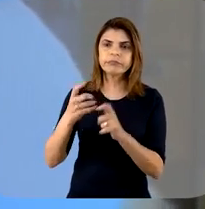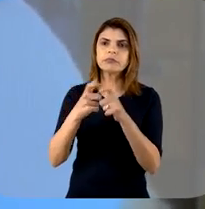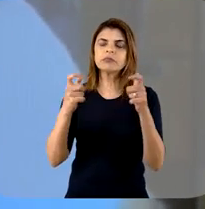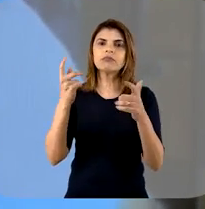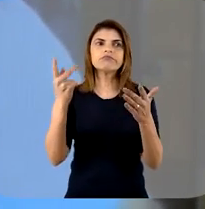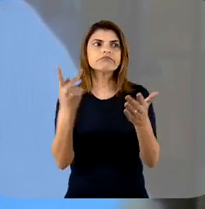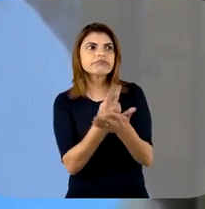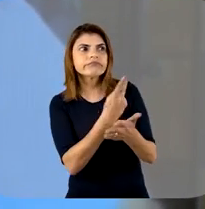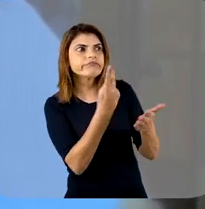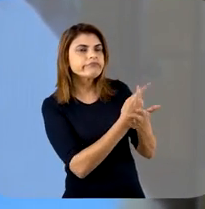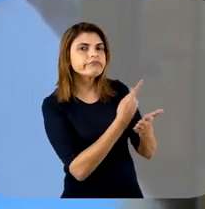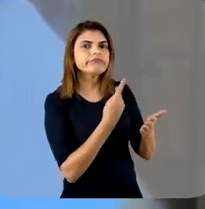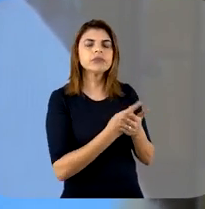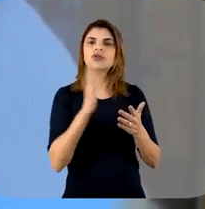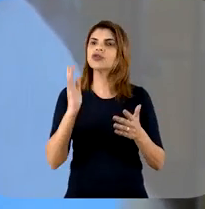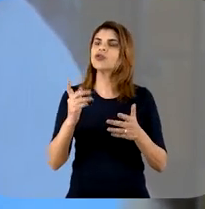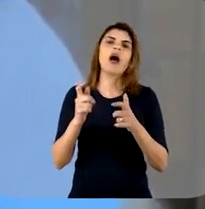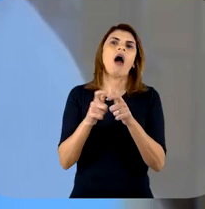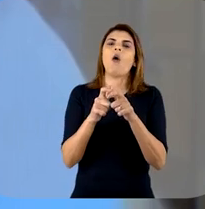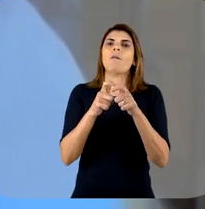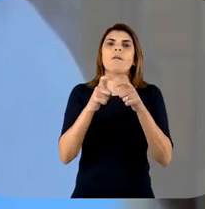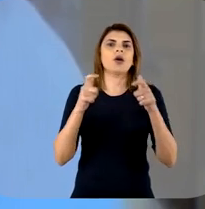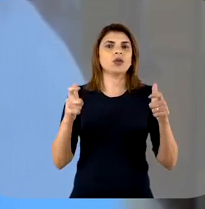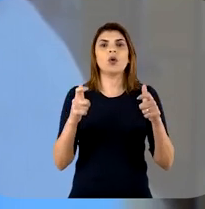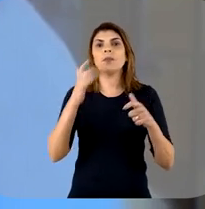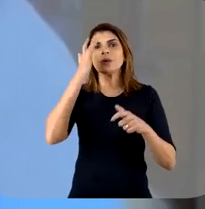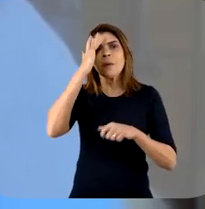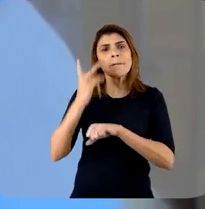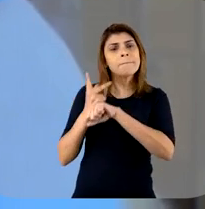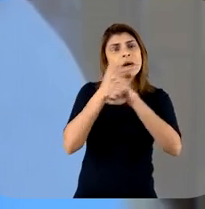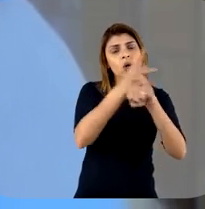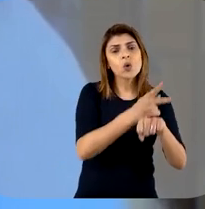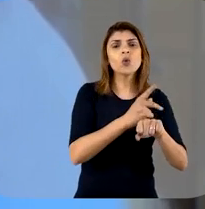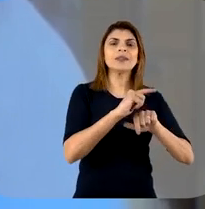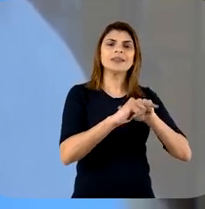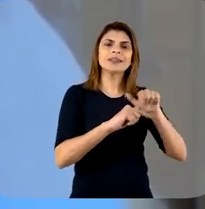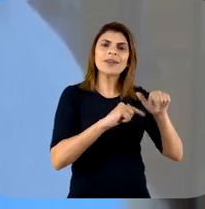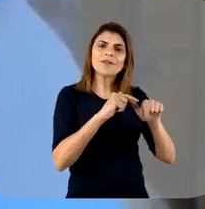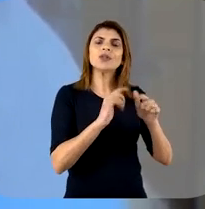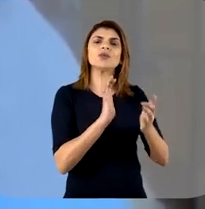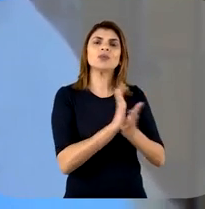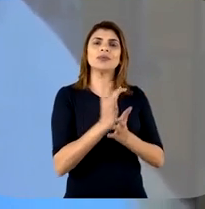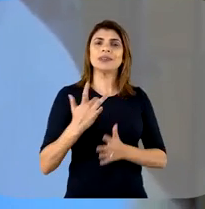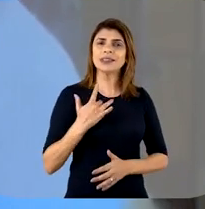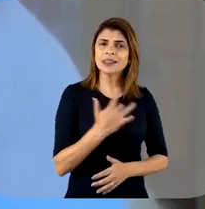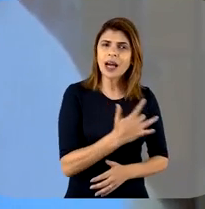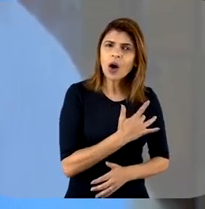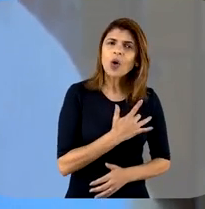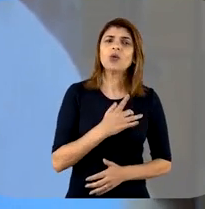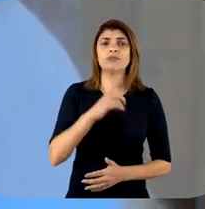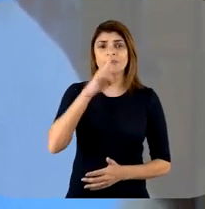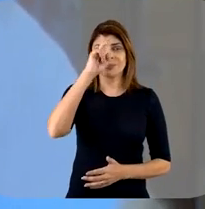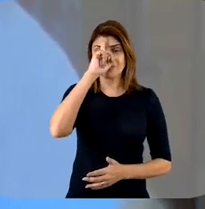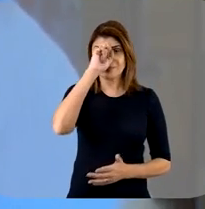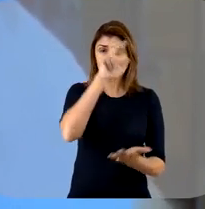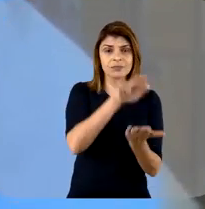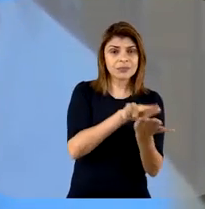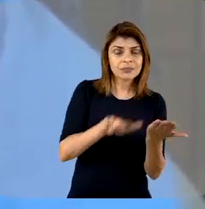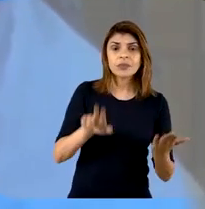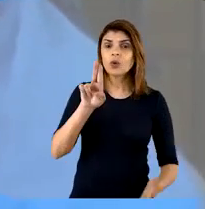né? E aumentando também a procura de serviço de saúde, casos severos que precisam de UTIs e